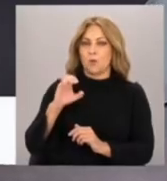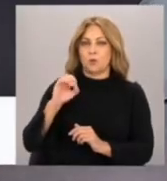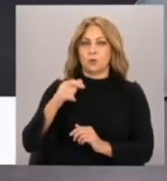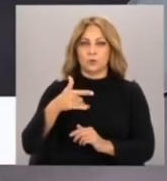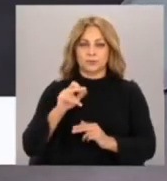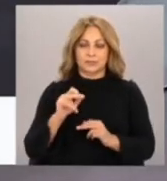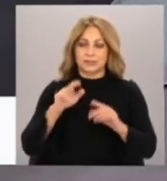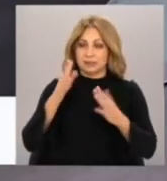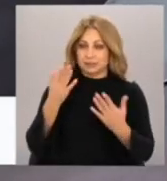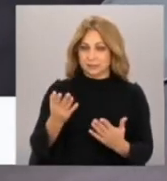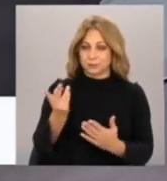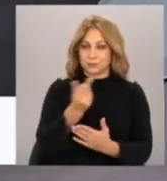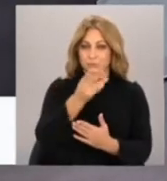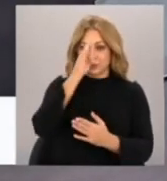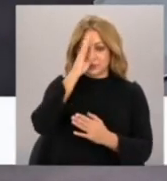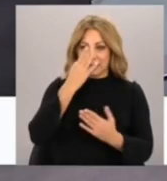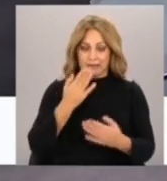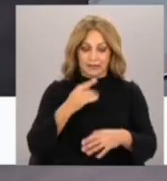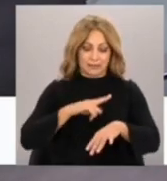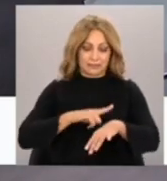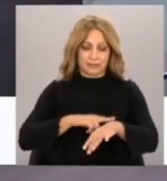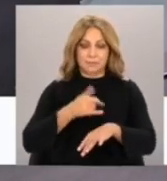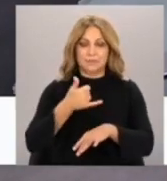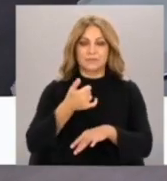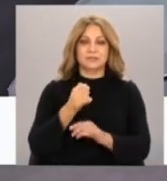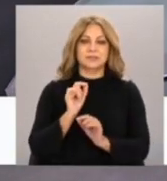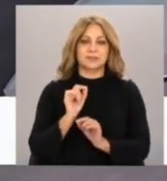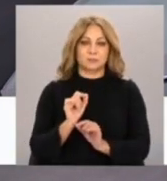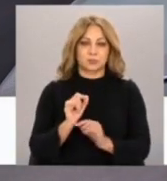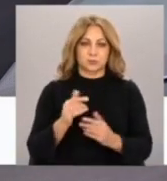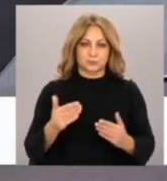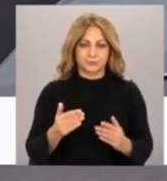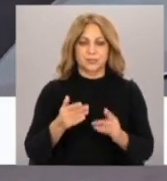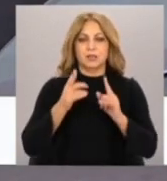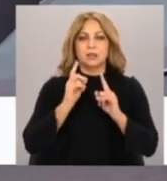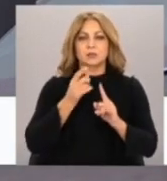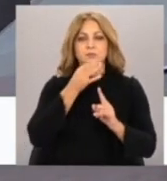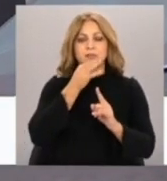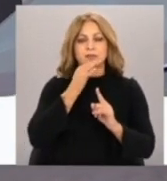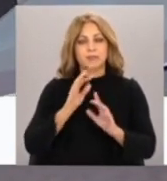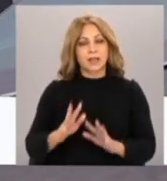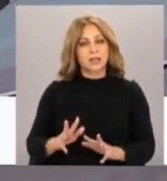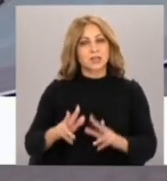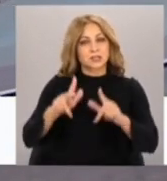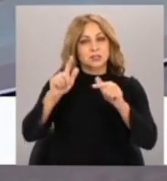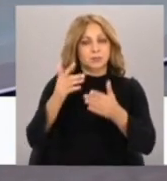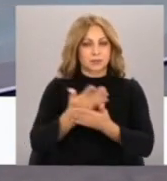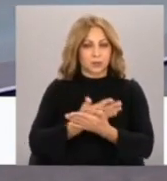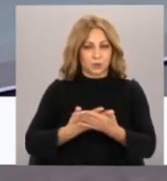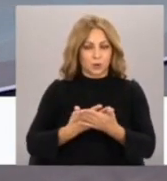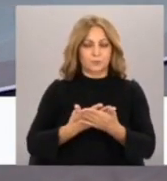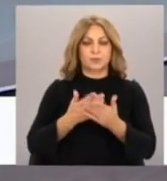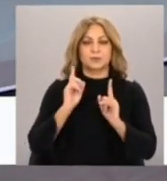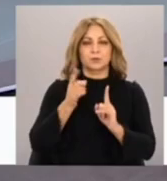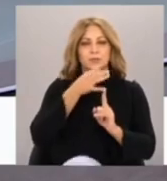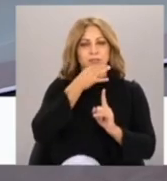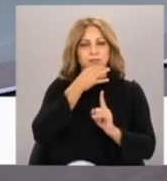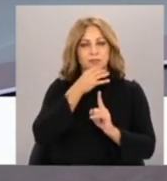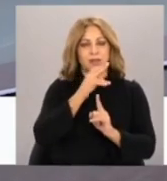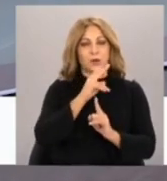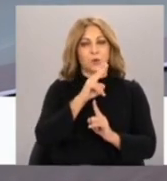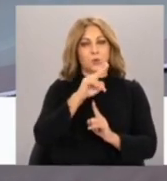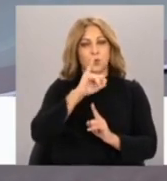vamos ter cerca de 25 minutos vamos começar por falar de crescimento econômico e começo esta noite por Rui Tavares